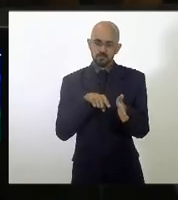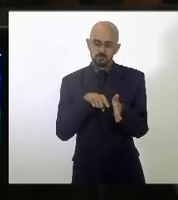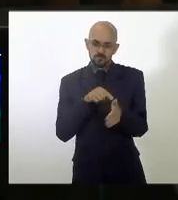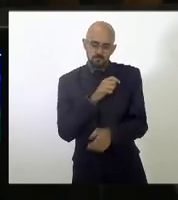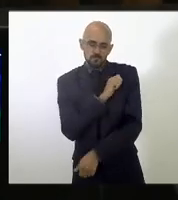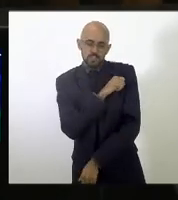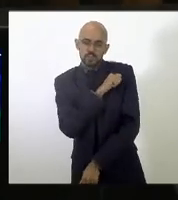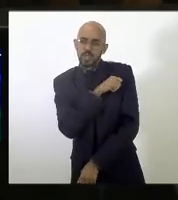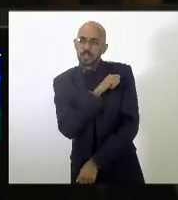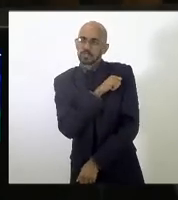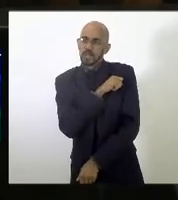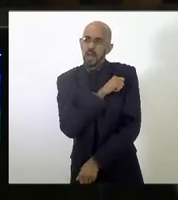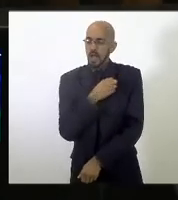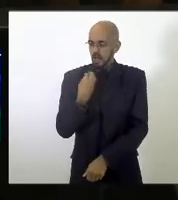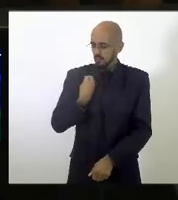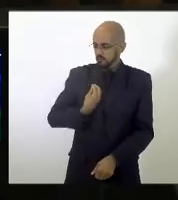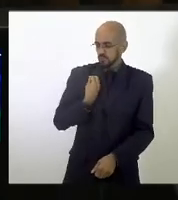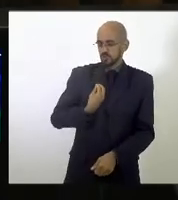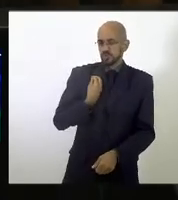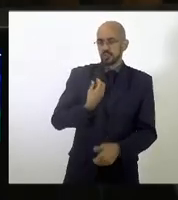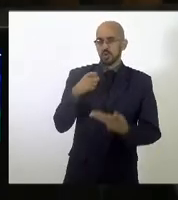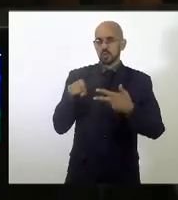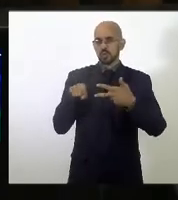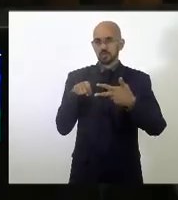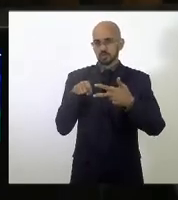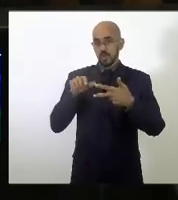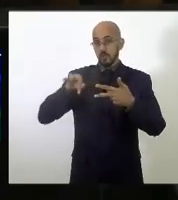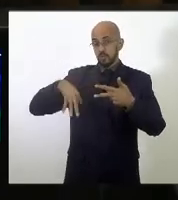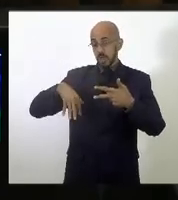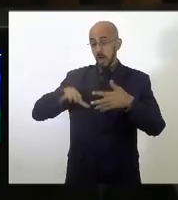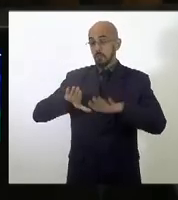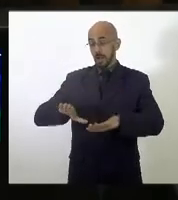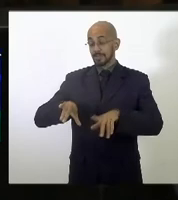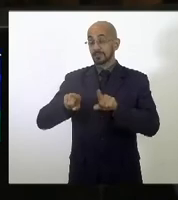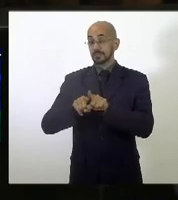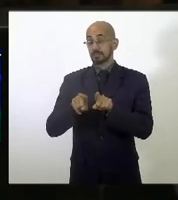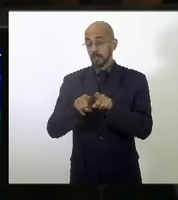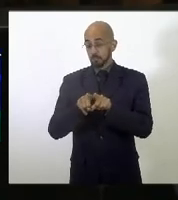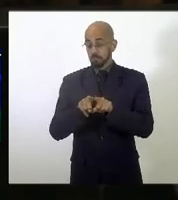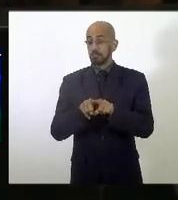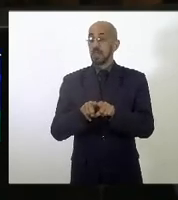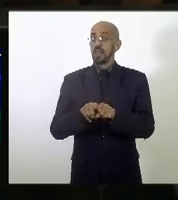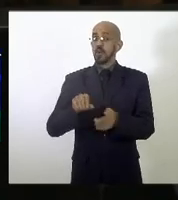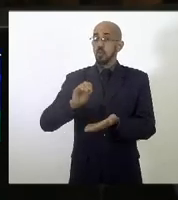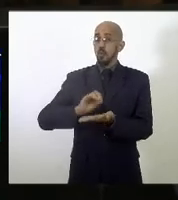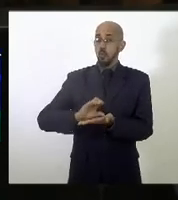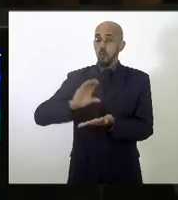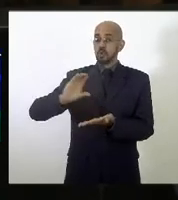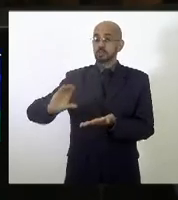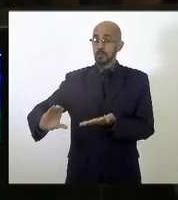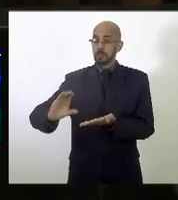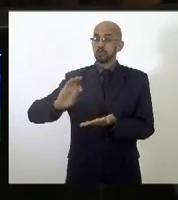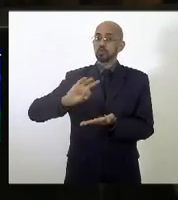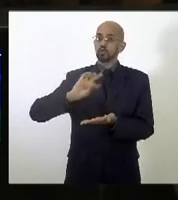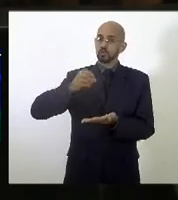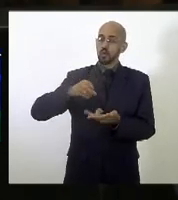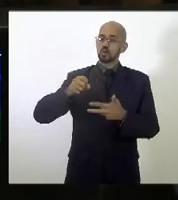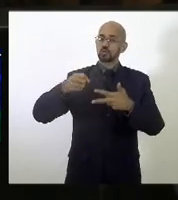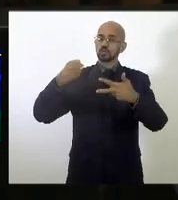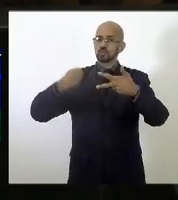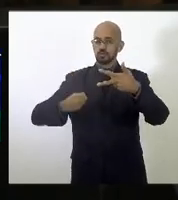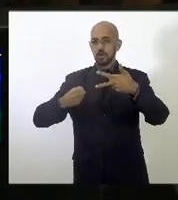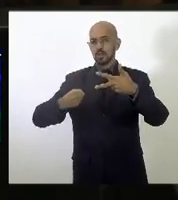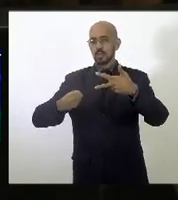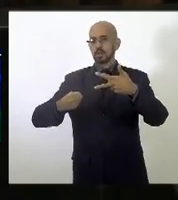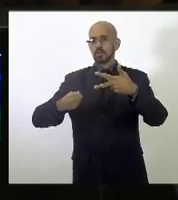final do executivo, a atividade fim do executivo, mas fiscalizar o orçamento de todos os poderes e